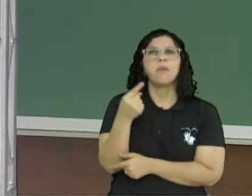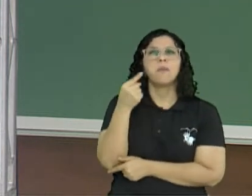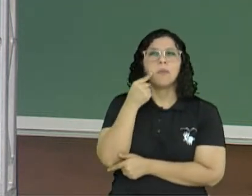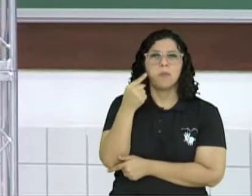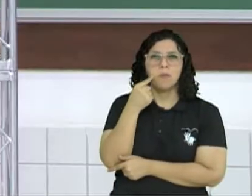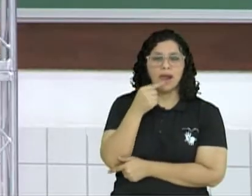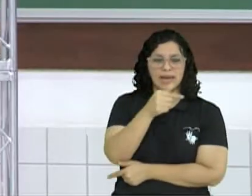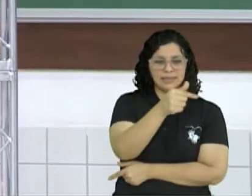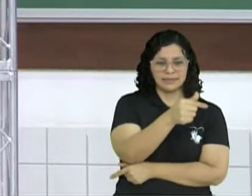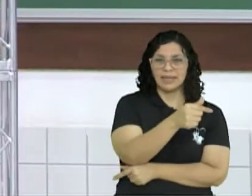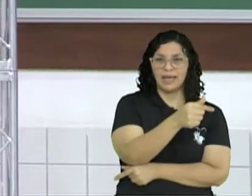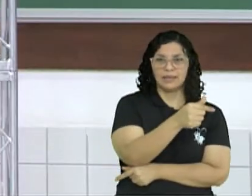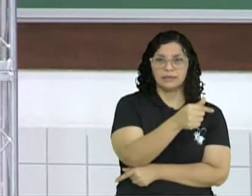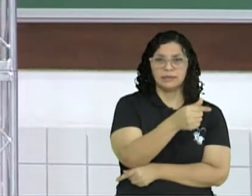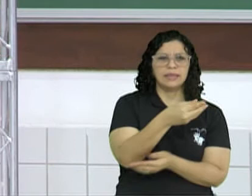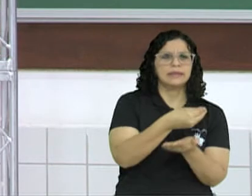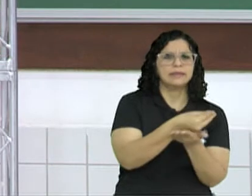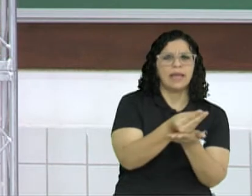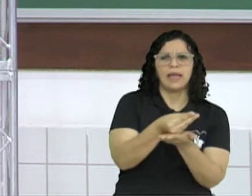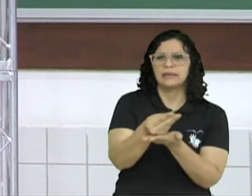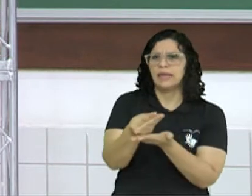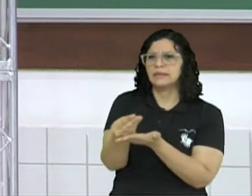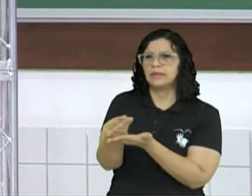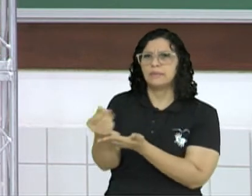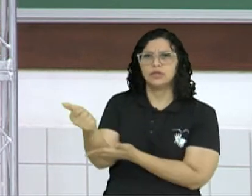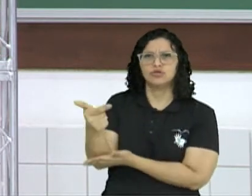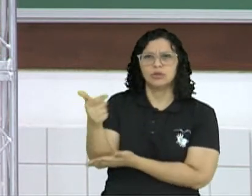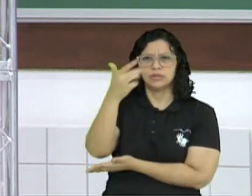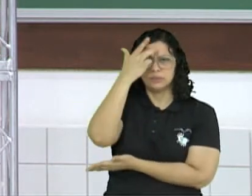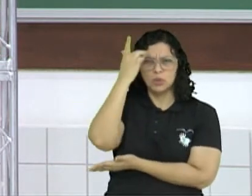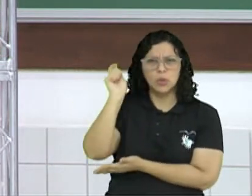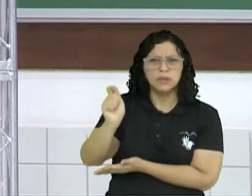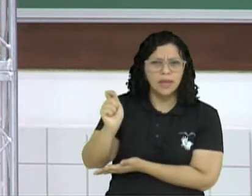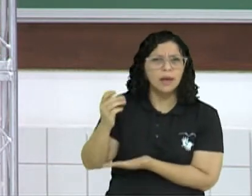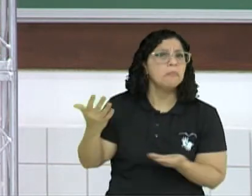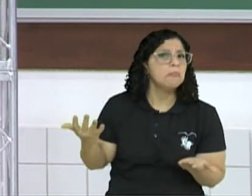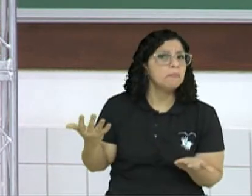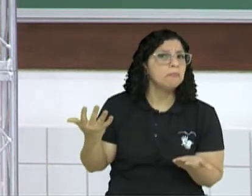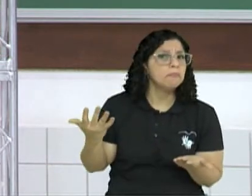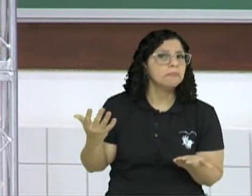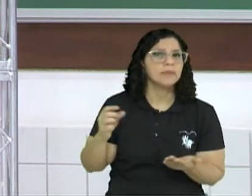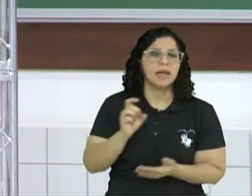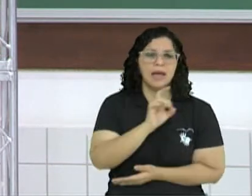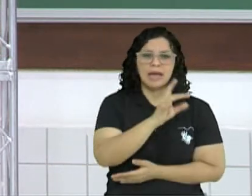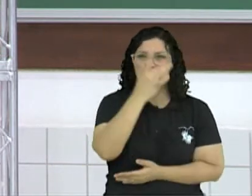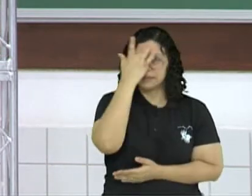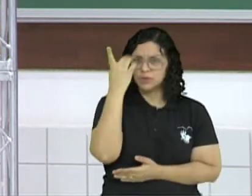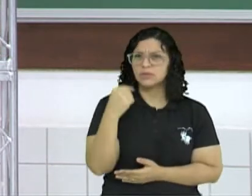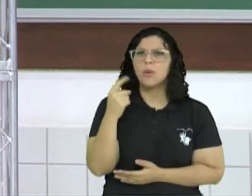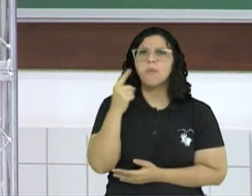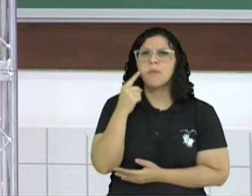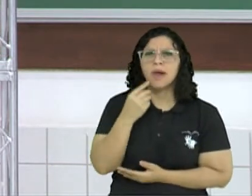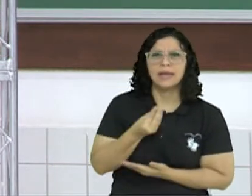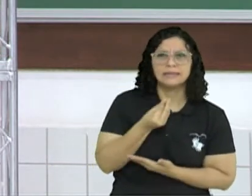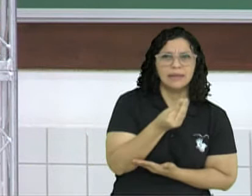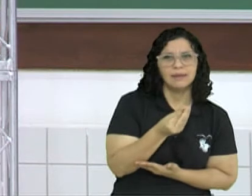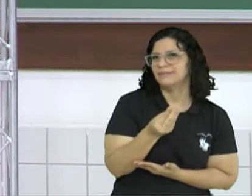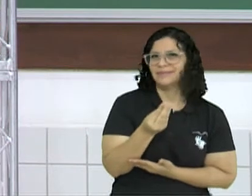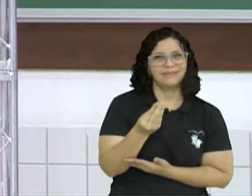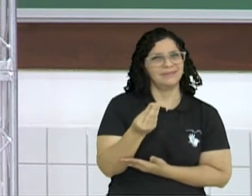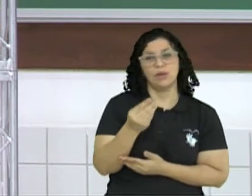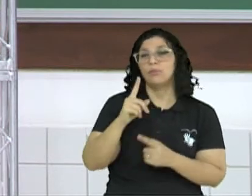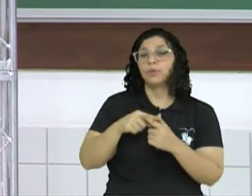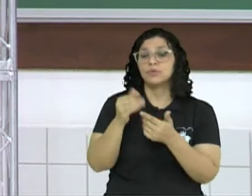eu pegar 7 balas e dividir para 12 pessoas, o que vai acontecer? Cada pessoa vai receber uma bala inteira?